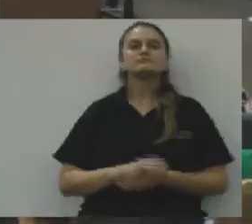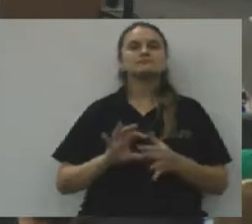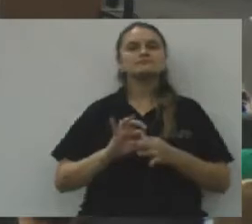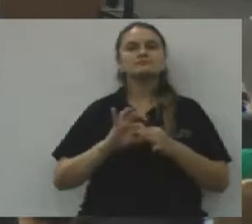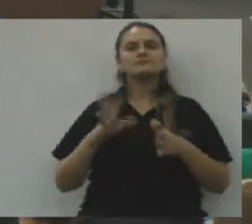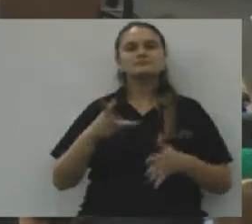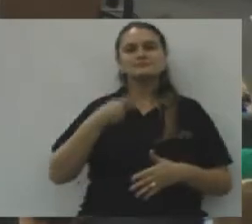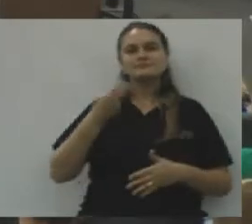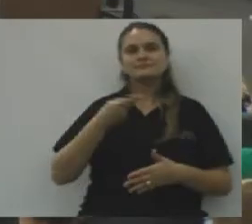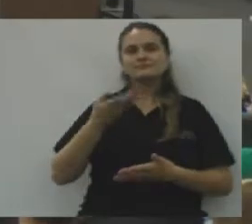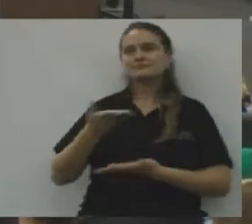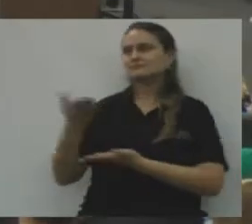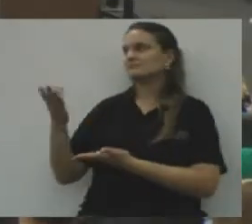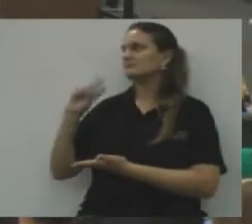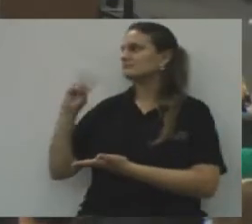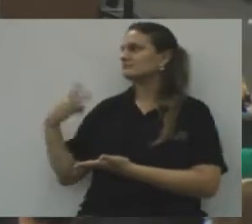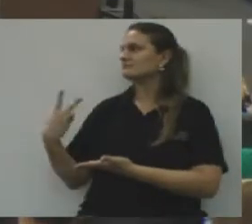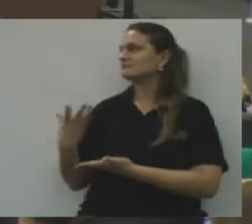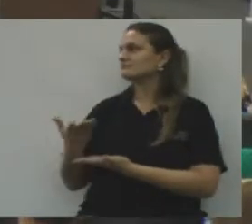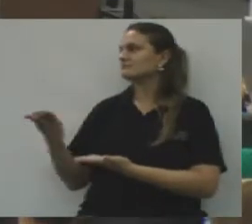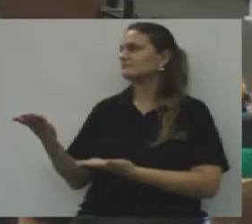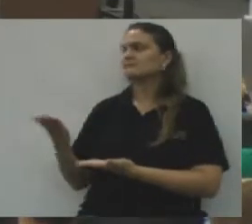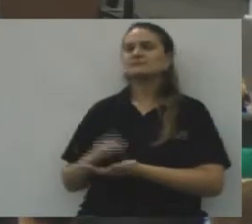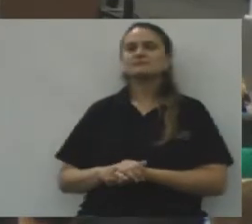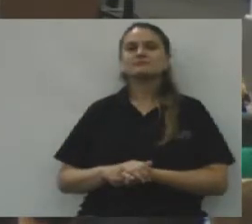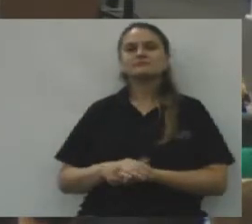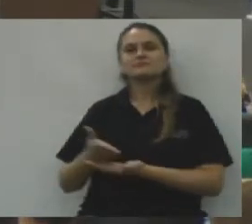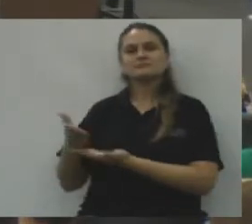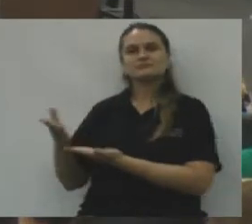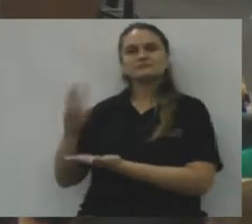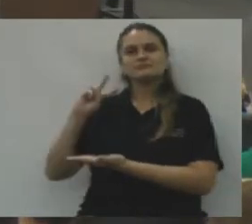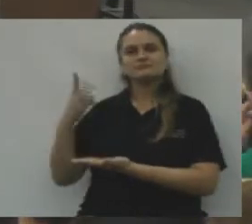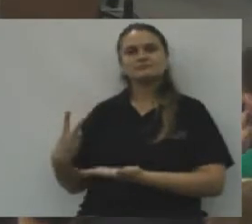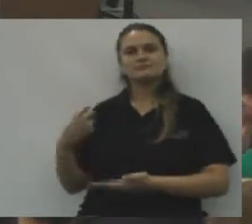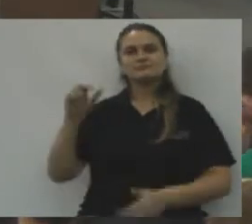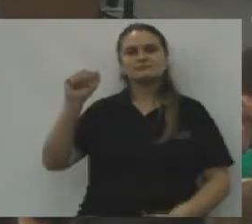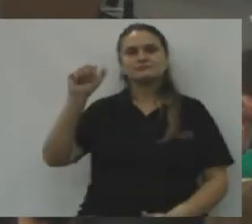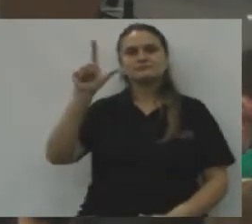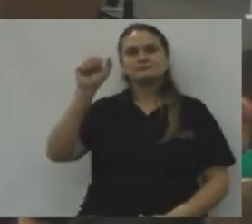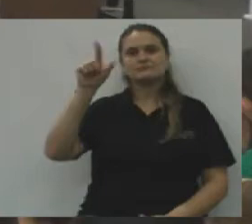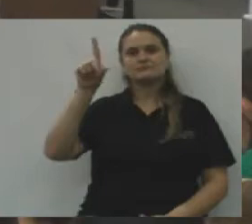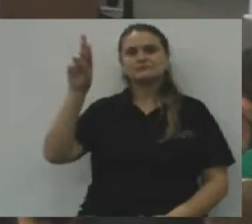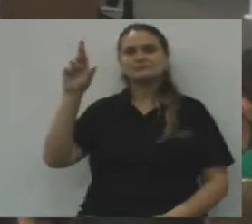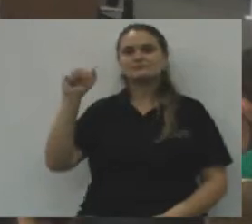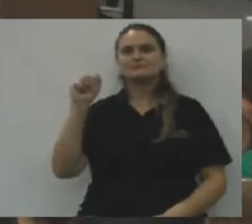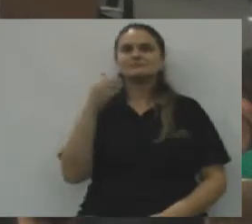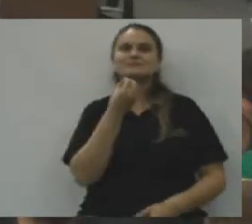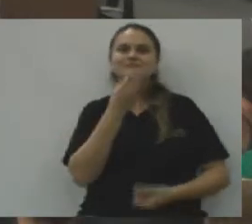Continua livre a palavra, senhores vereadores e vereadora. Vereadora Alandra. Boa noite.